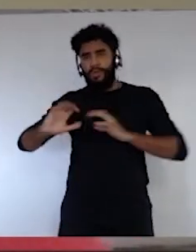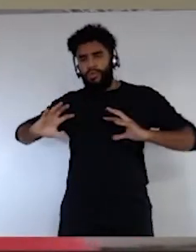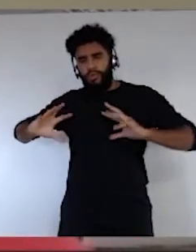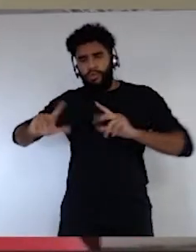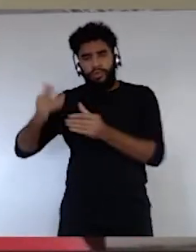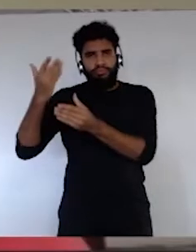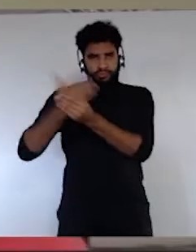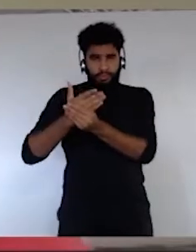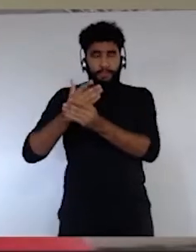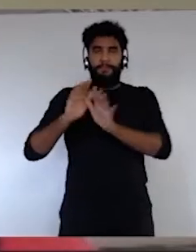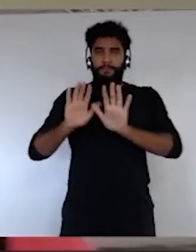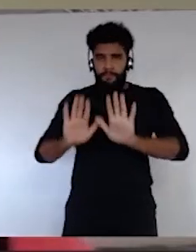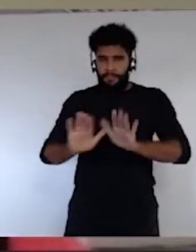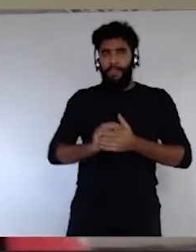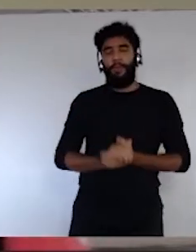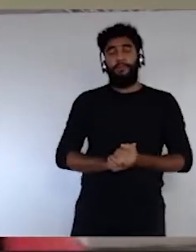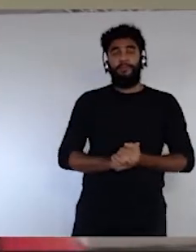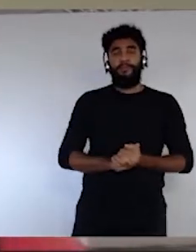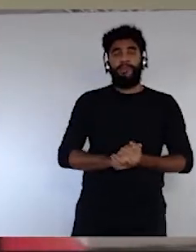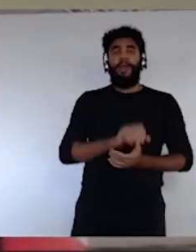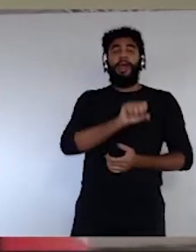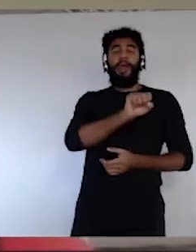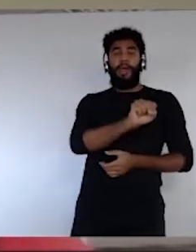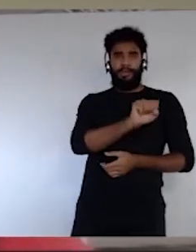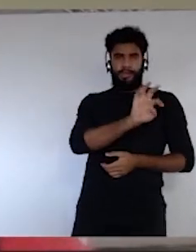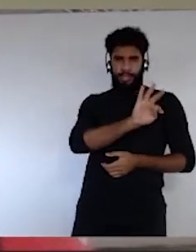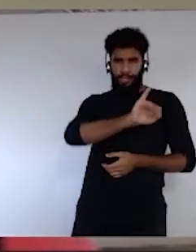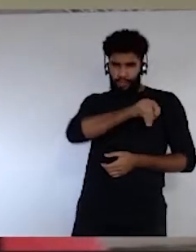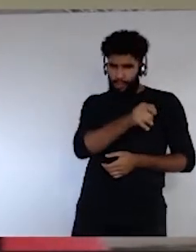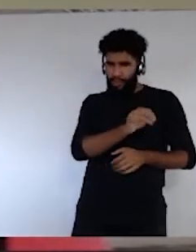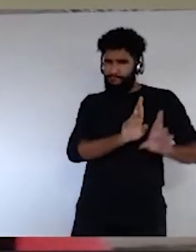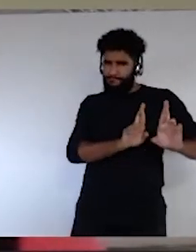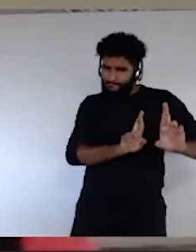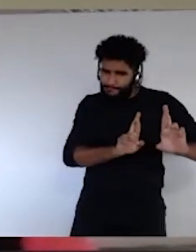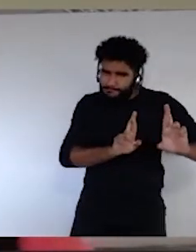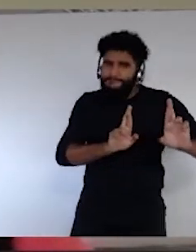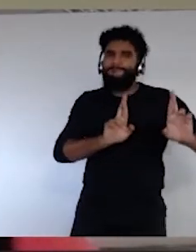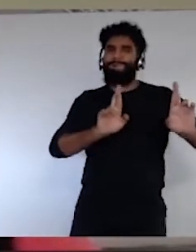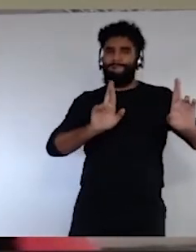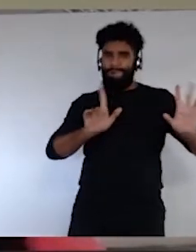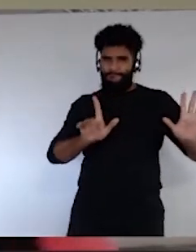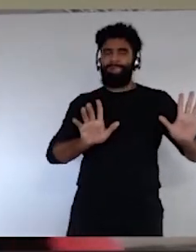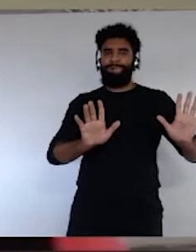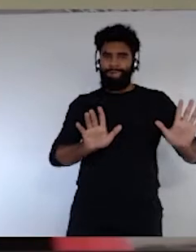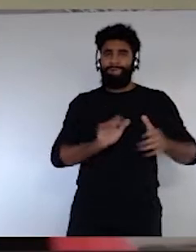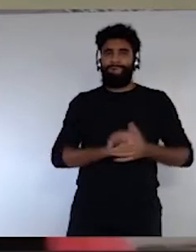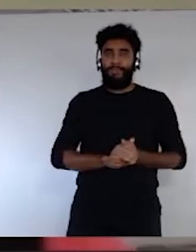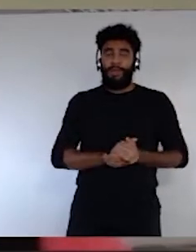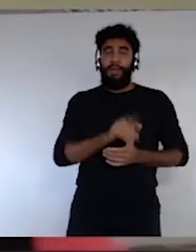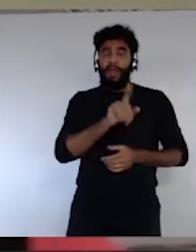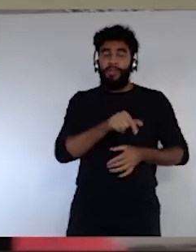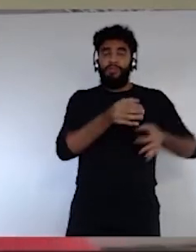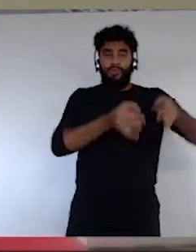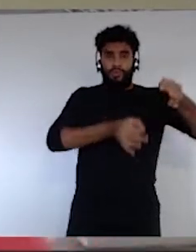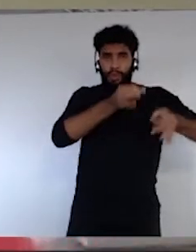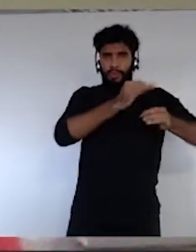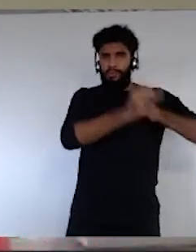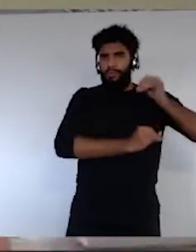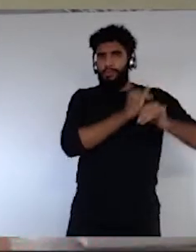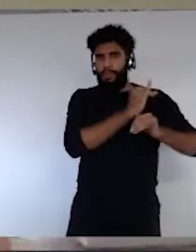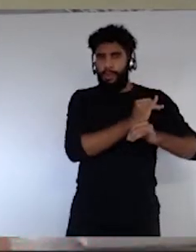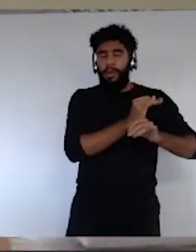No STJ, o caminho é um pouco diferente, e para esses julgamentos virtuais,